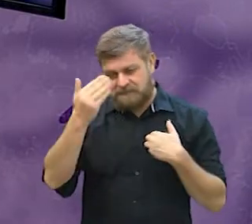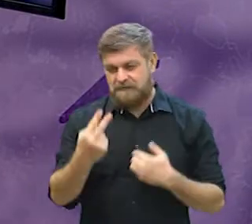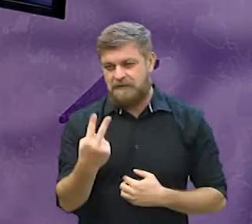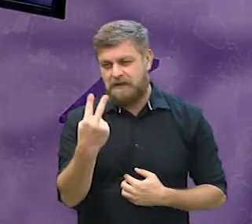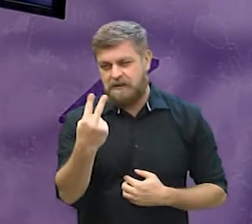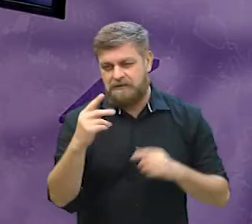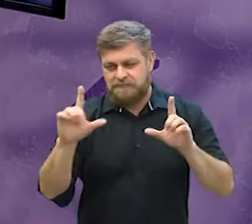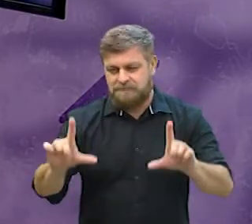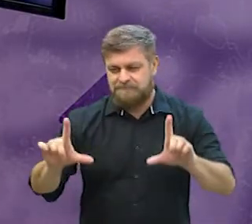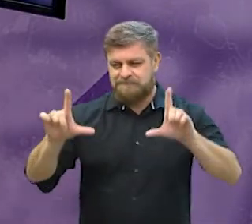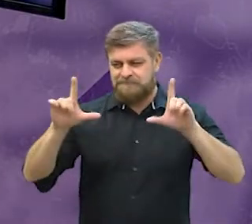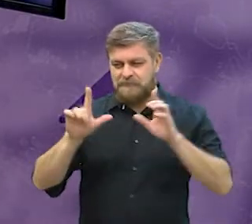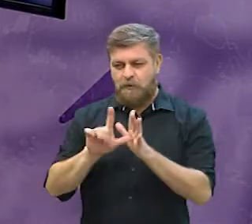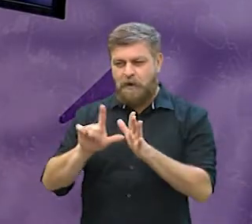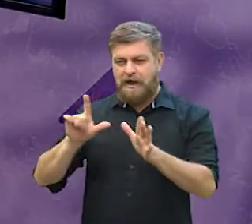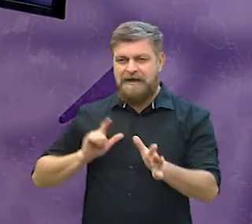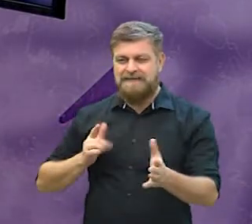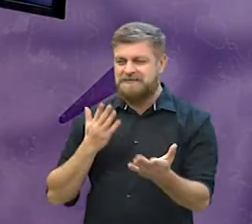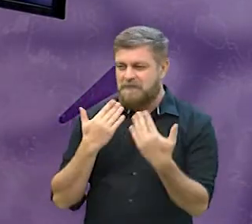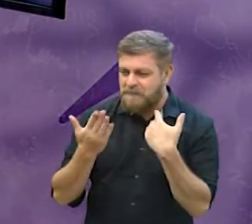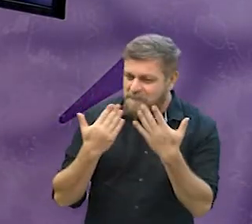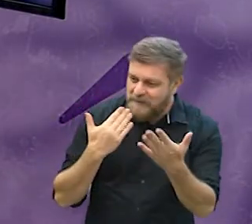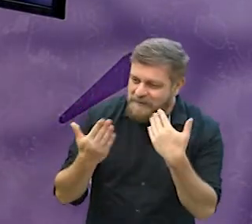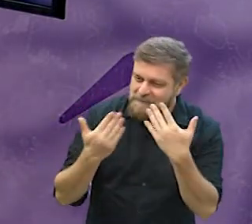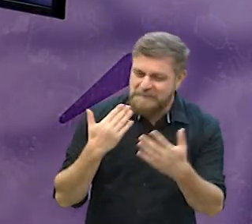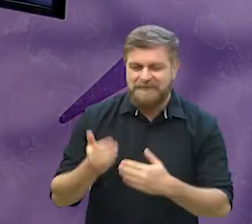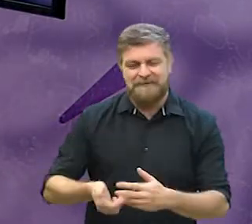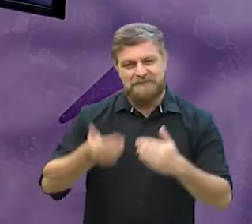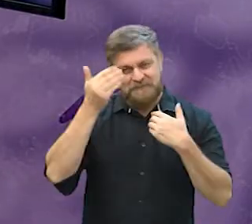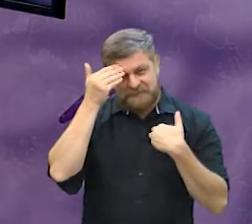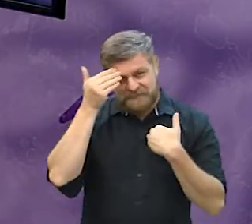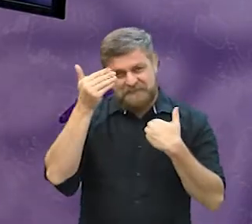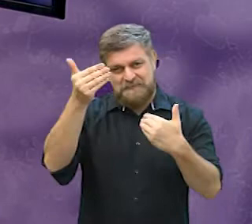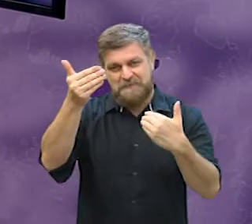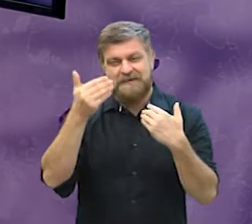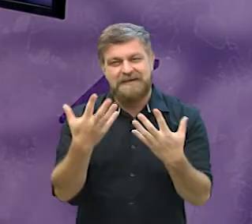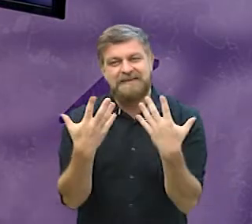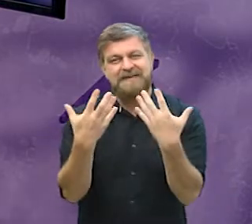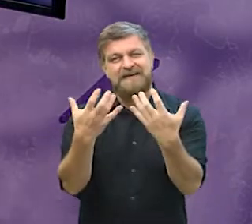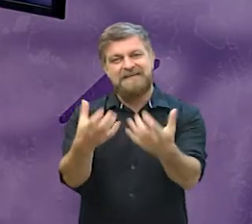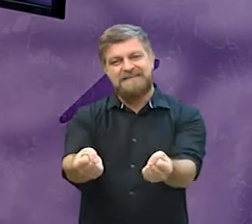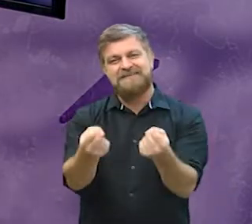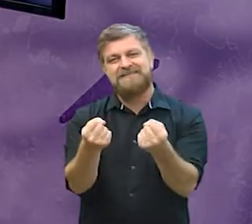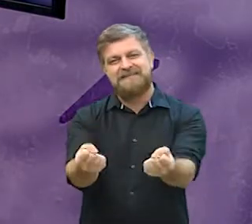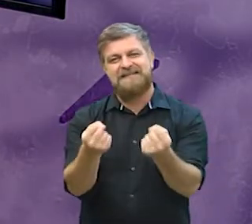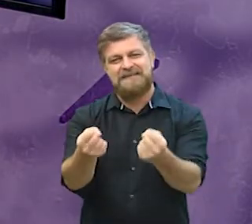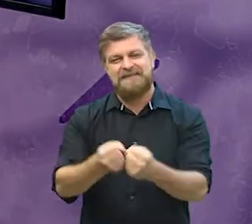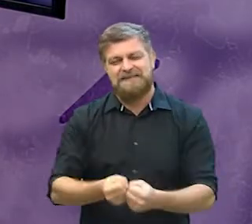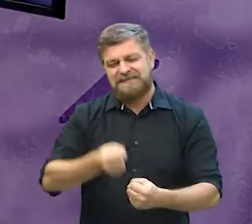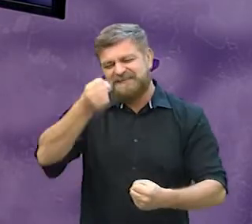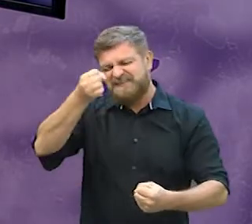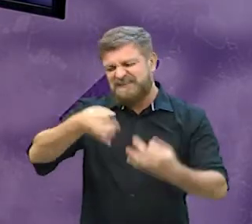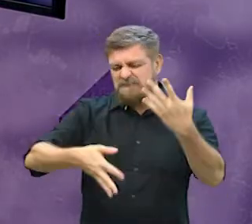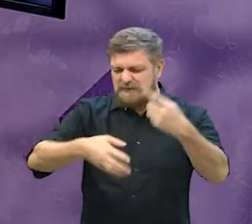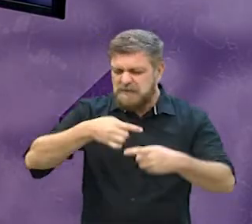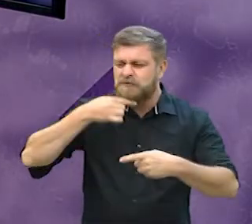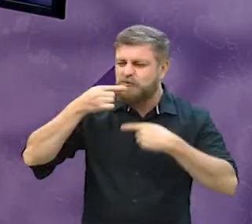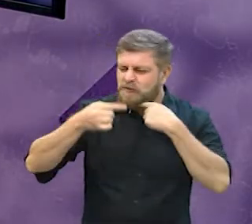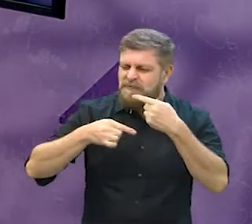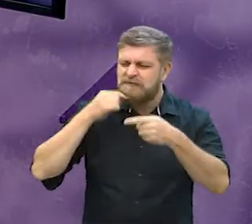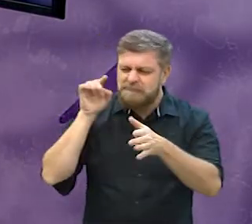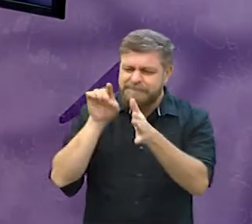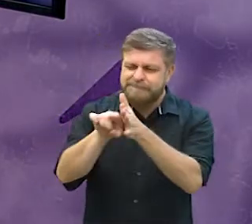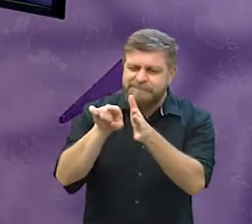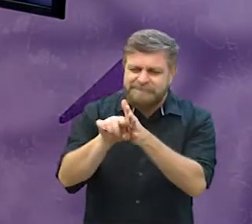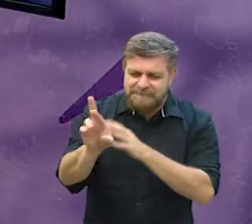vocês duas antes da gente começar o nosso bate-papo. Muito obrigada por aceitarem o convite e esclarecer tantas dúvidas que